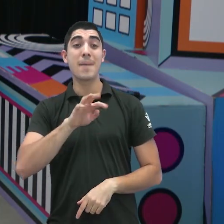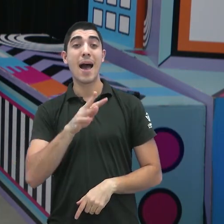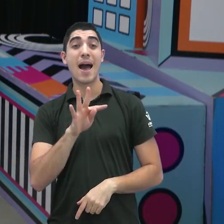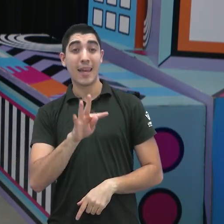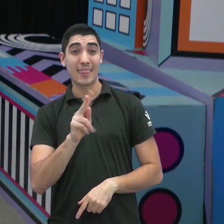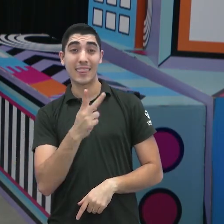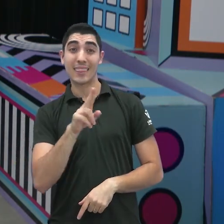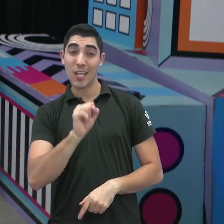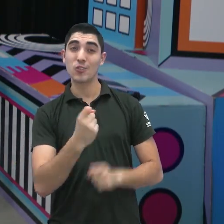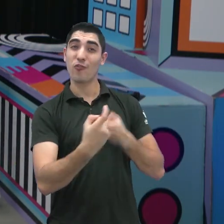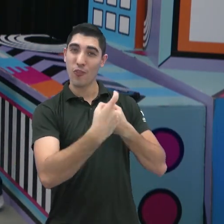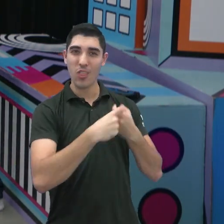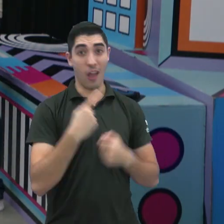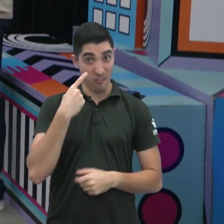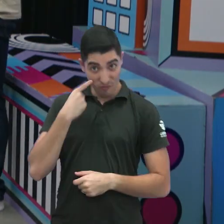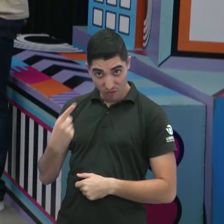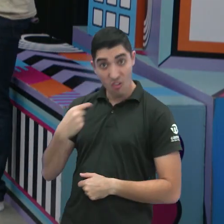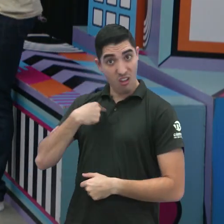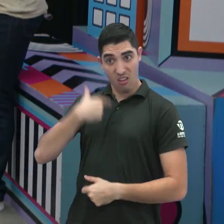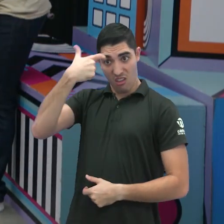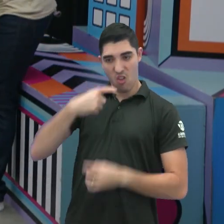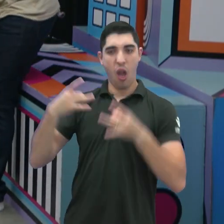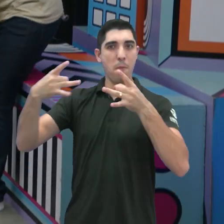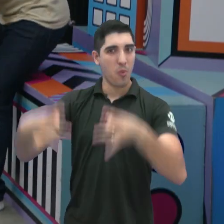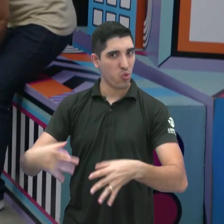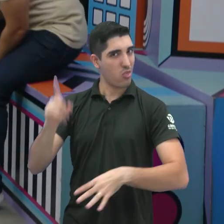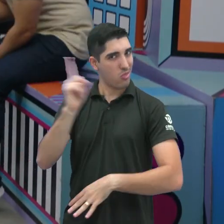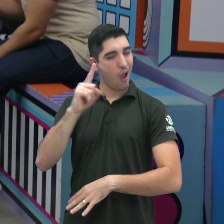o programa. aí Tô sim. firme e Time forte aqui. completo.